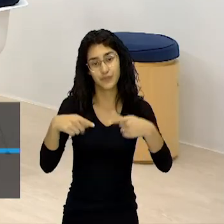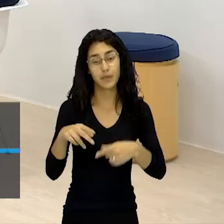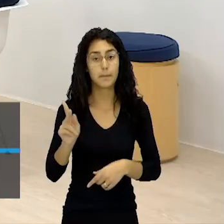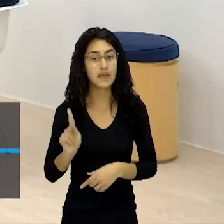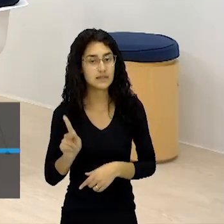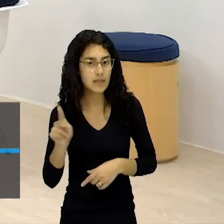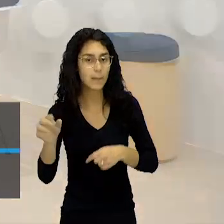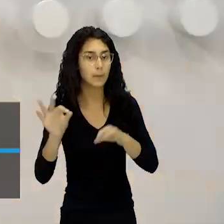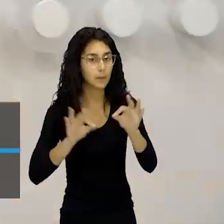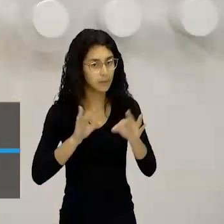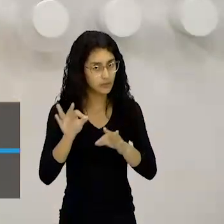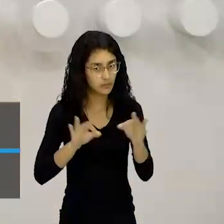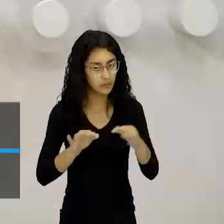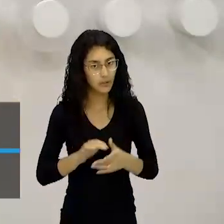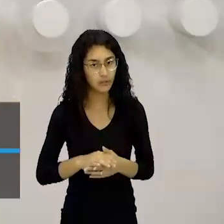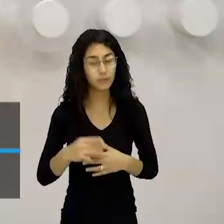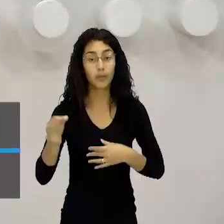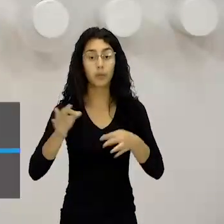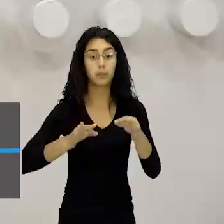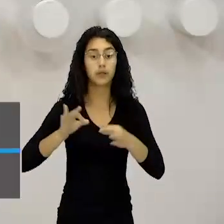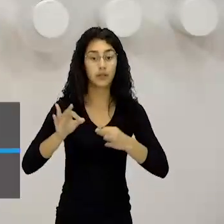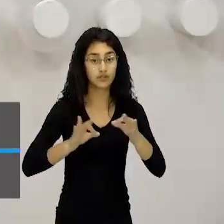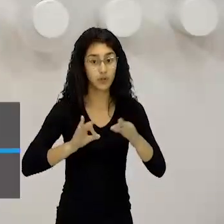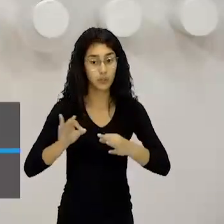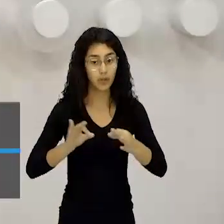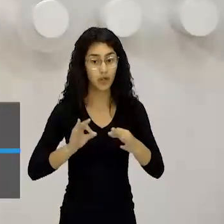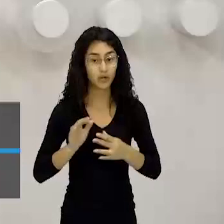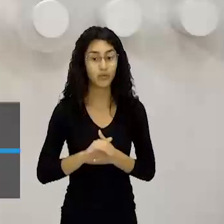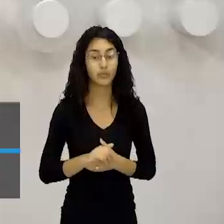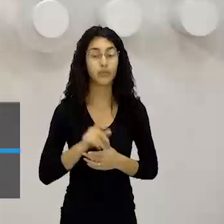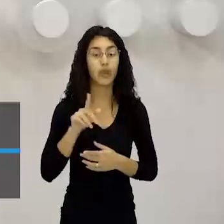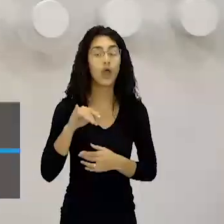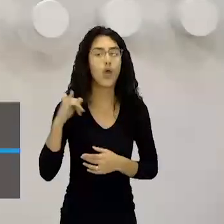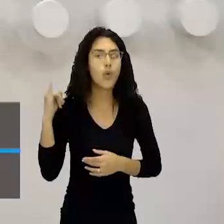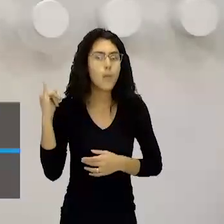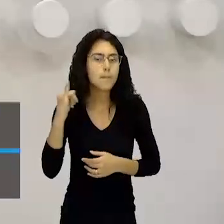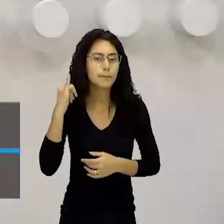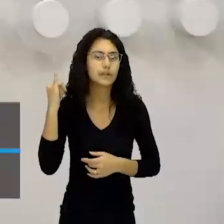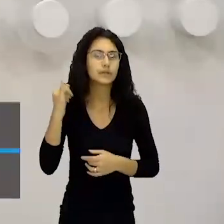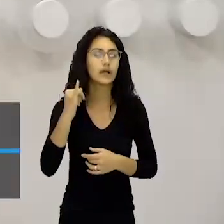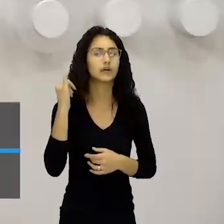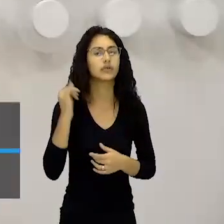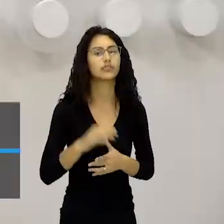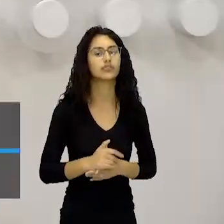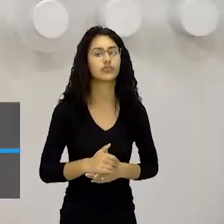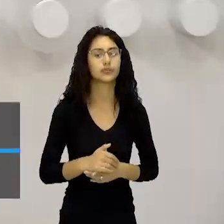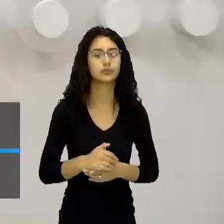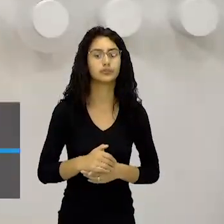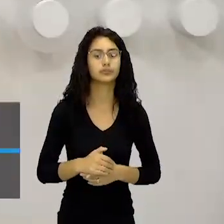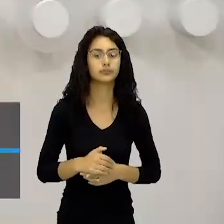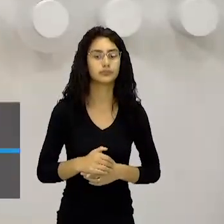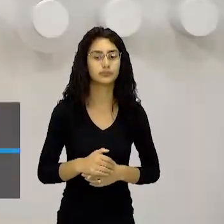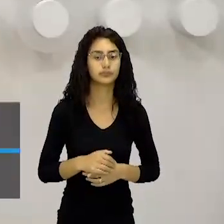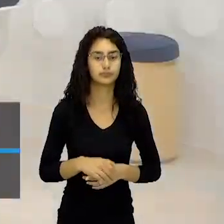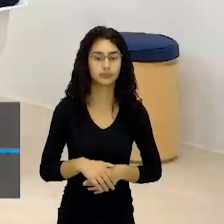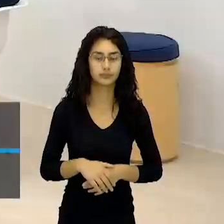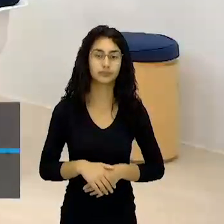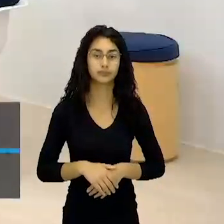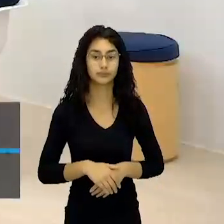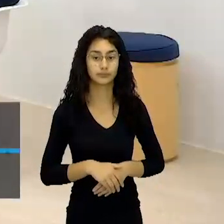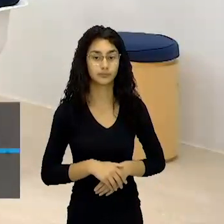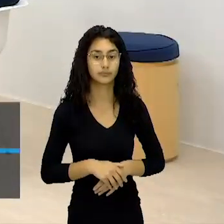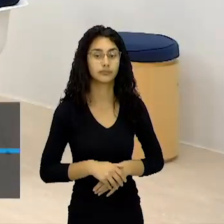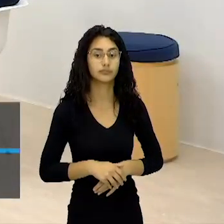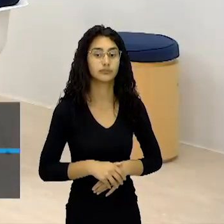com planejamento. O planejamento é o ponto inicial do sucesso. É isso que eles precisam entender. Muito